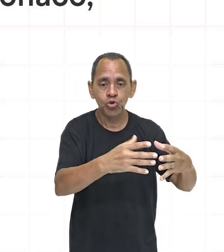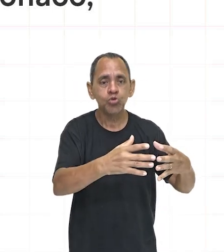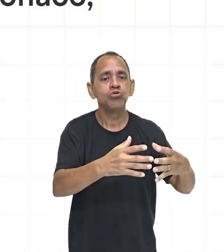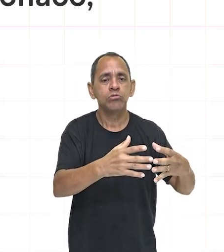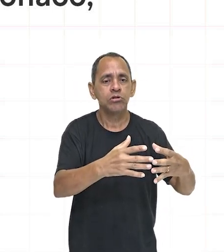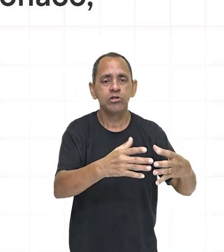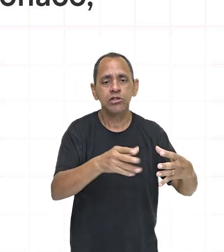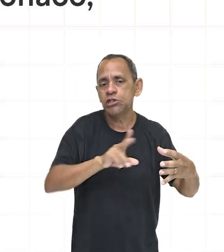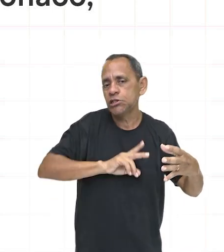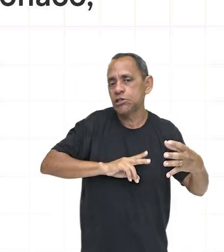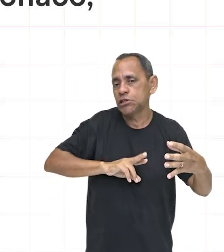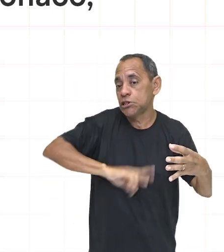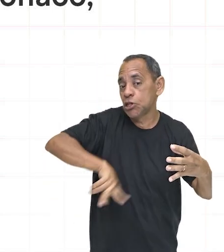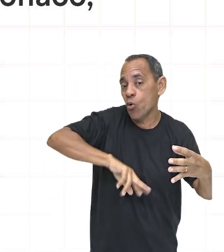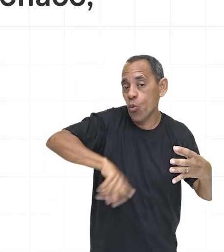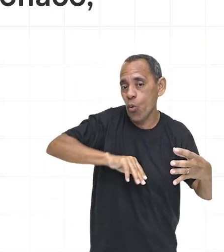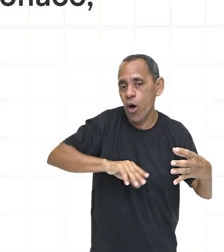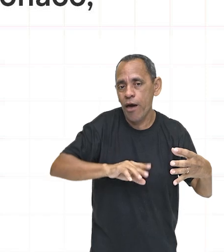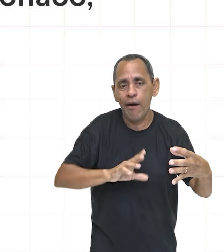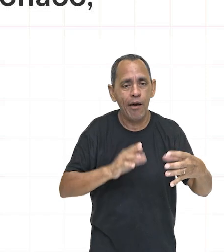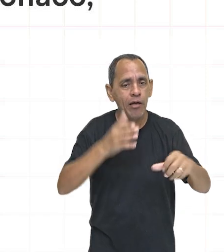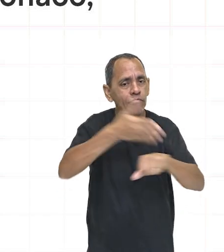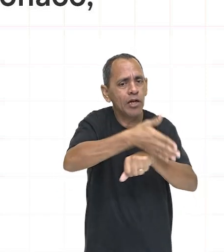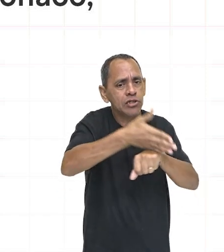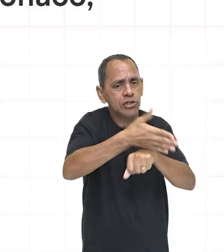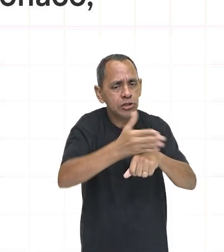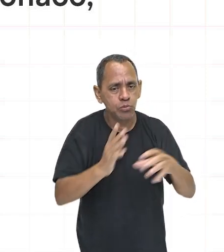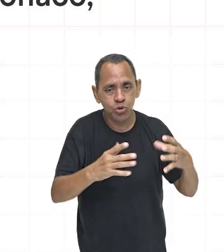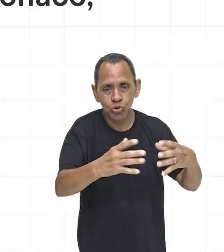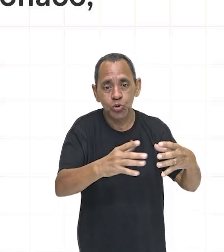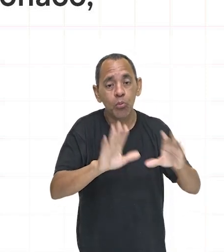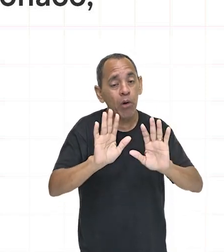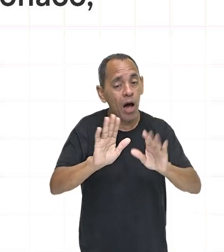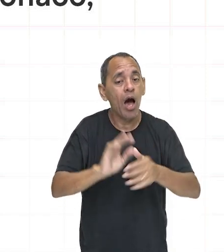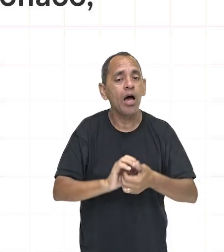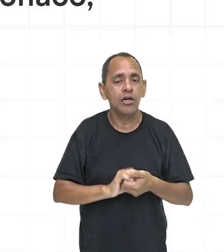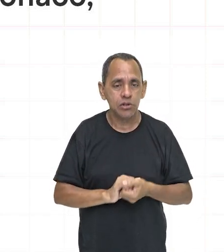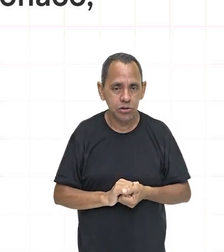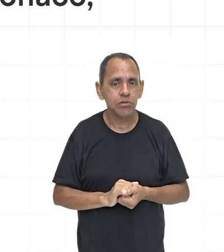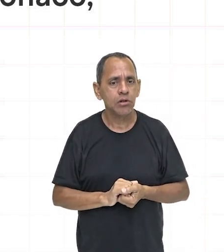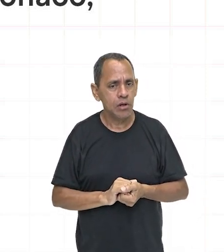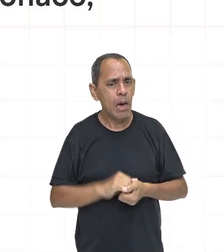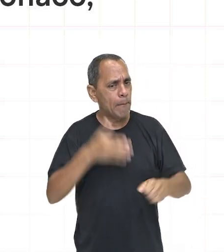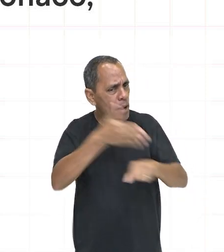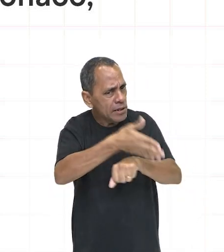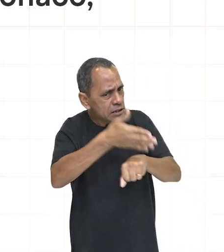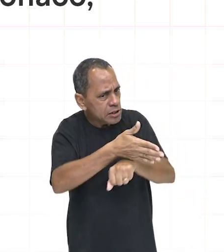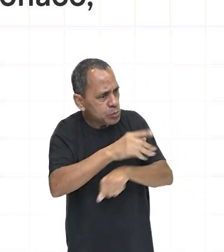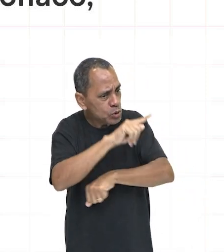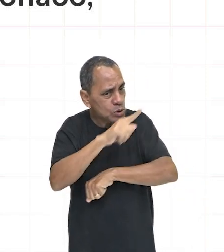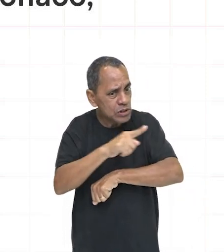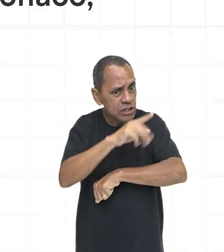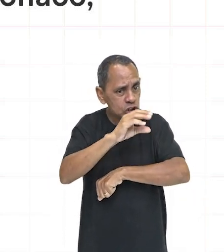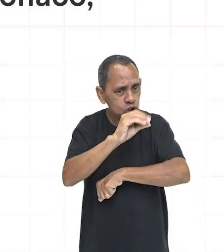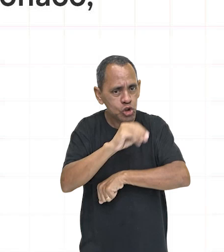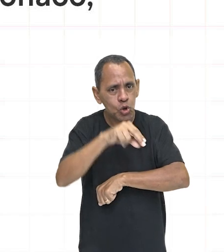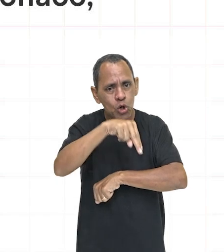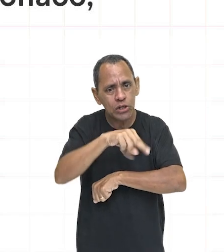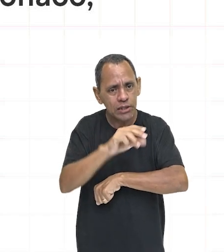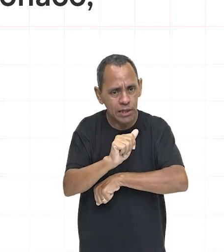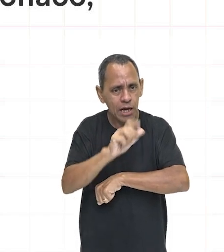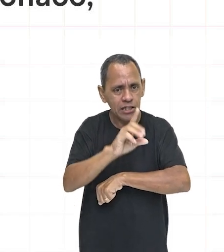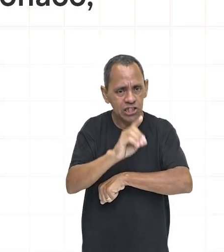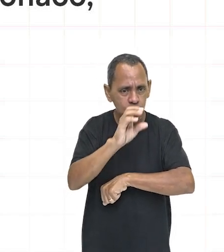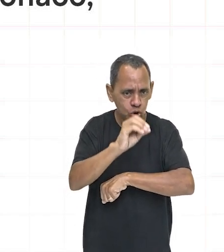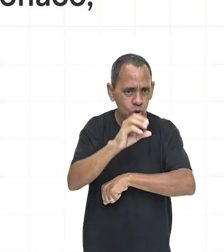porém fazem parte da zona do euro, tá? Então, são situações que a gente observa